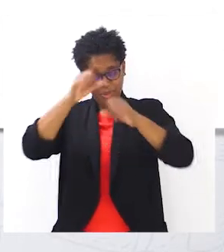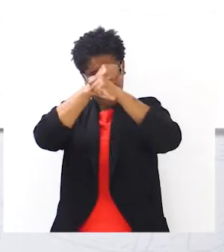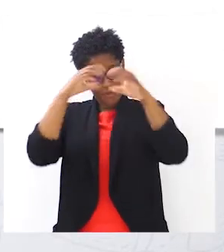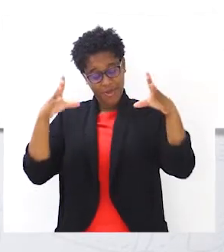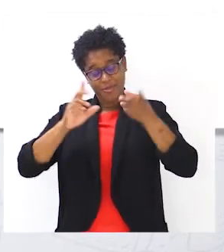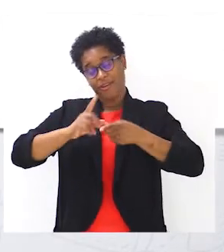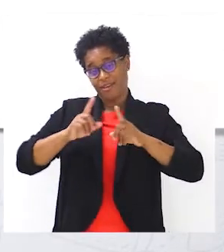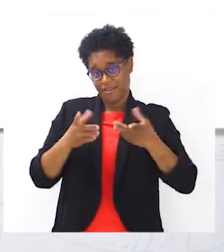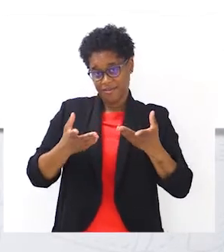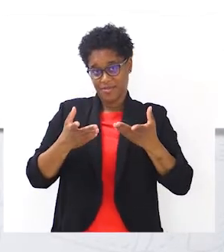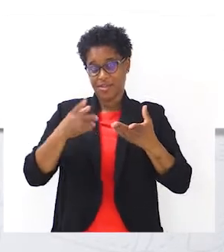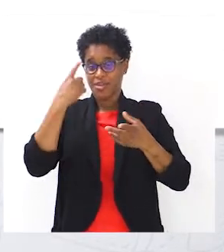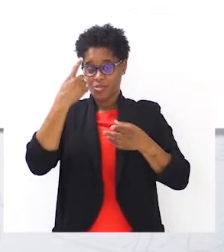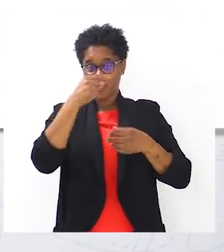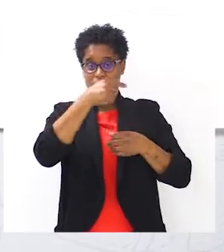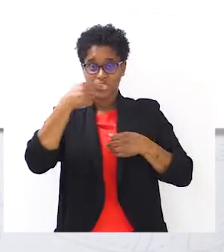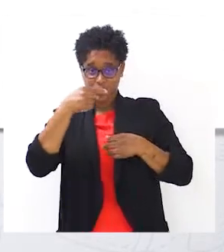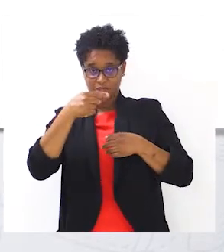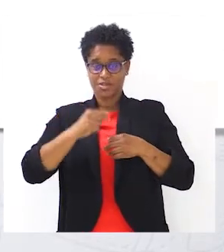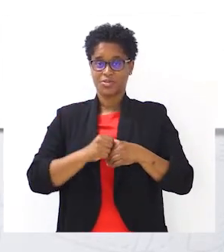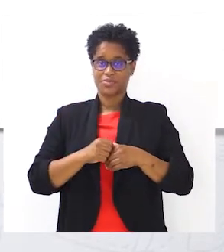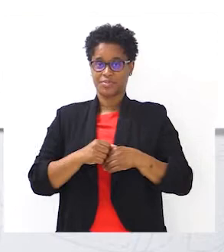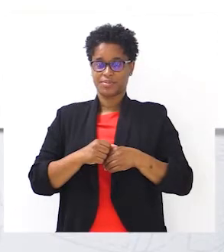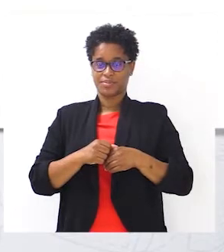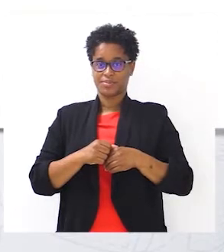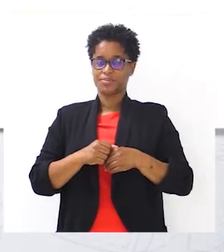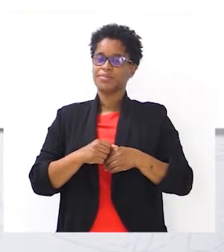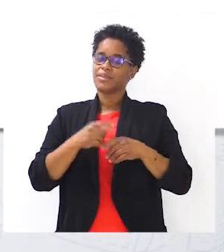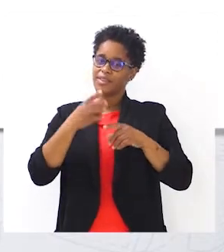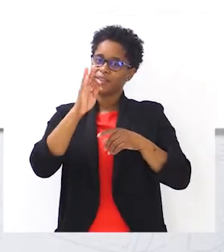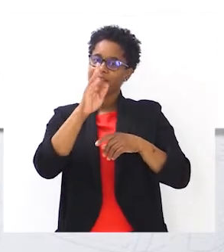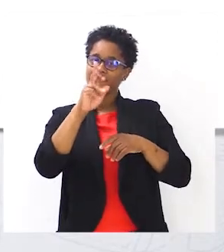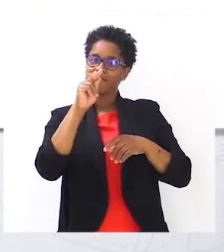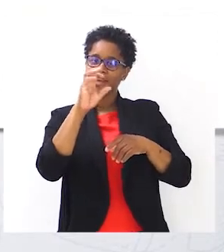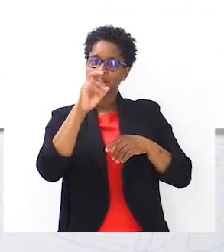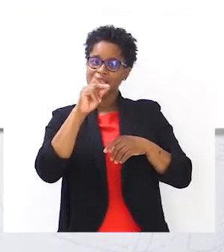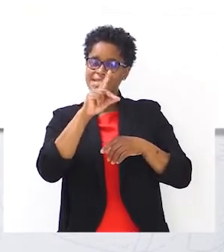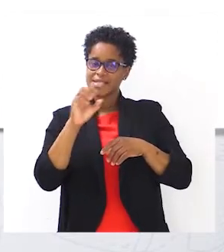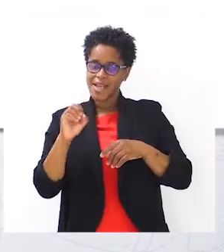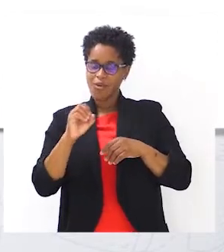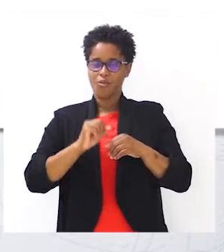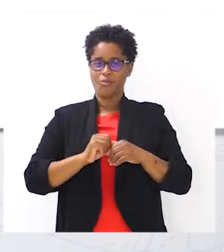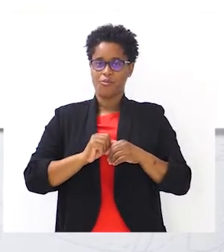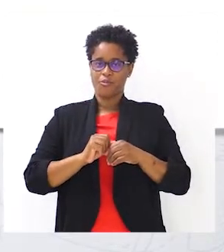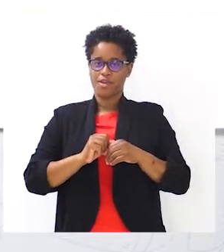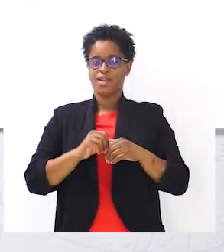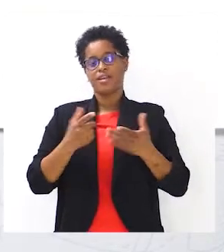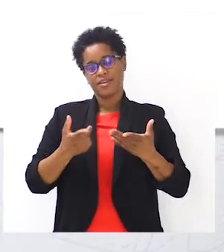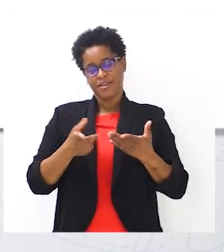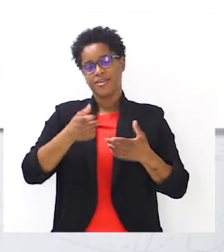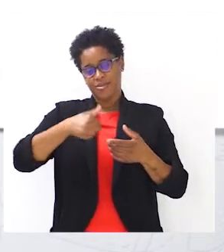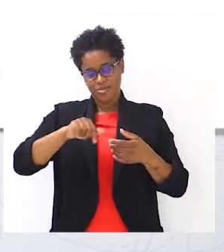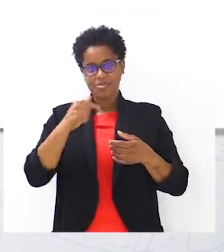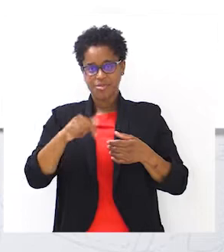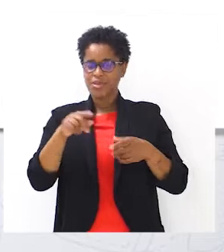que numa subtração de fração em que encontramos